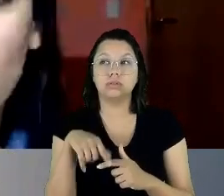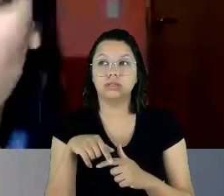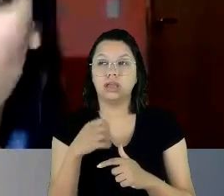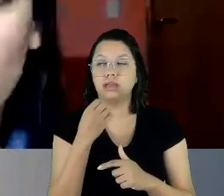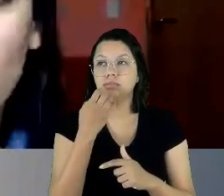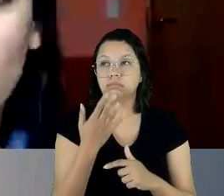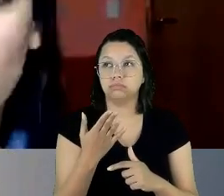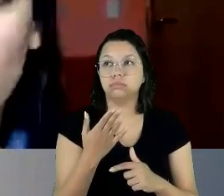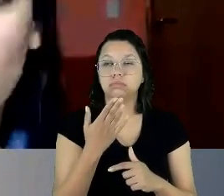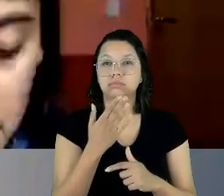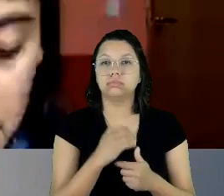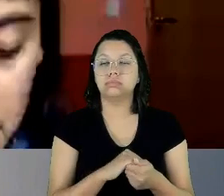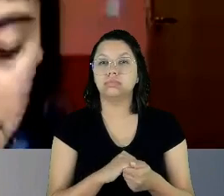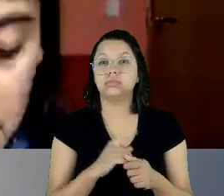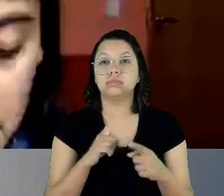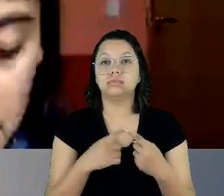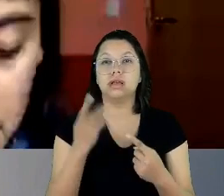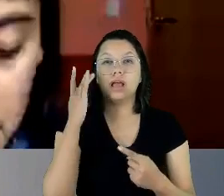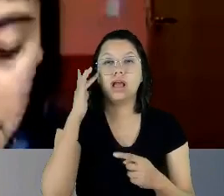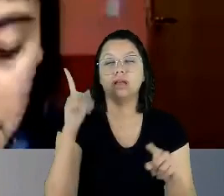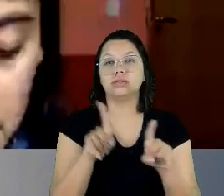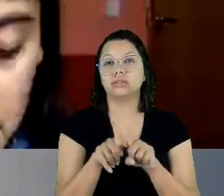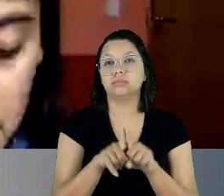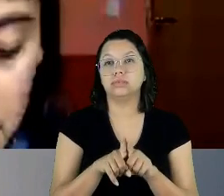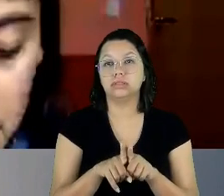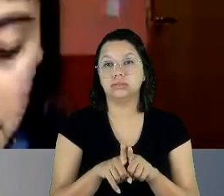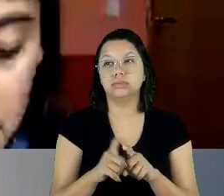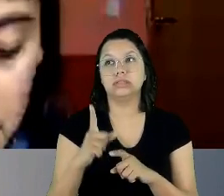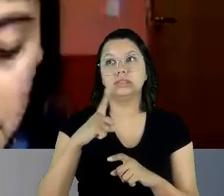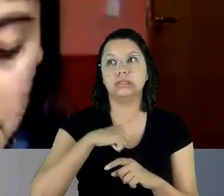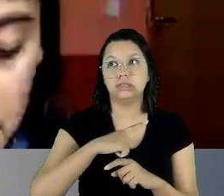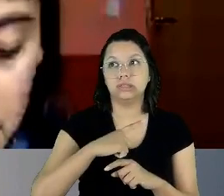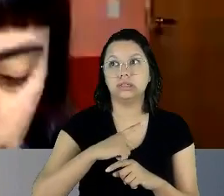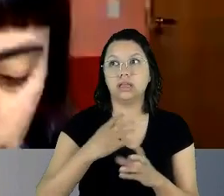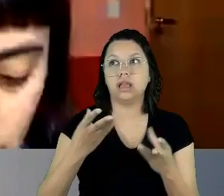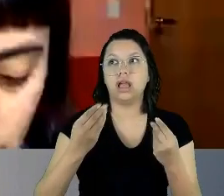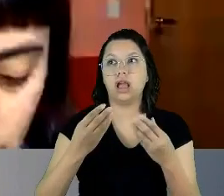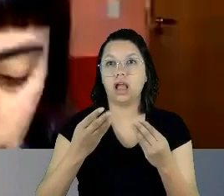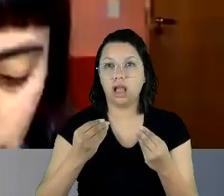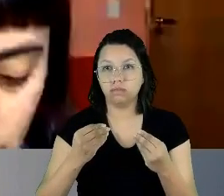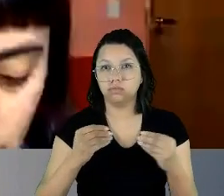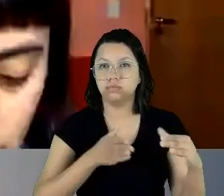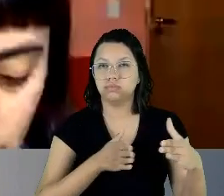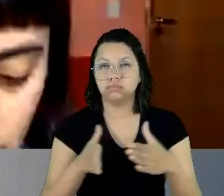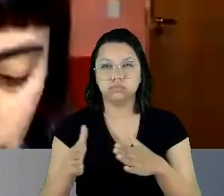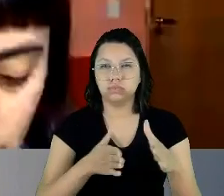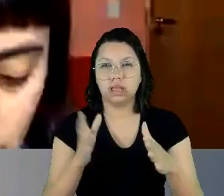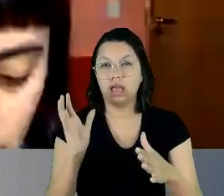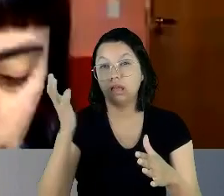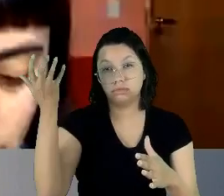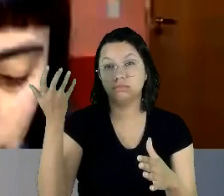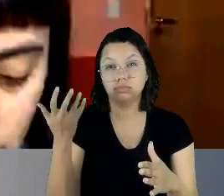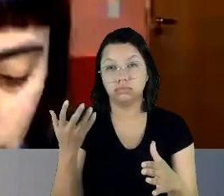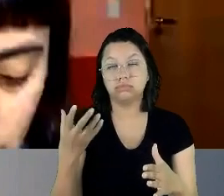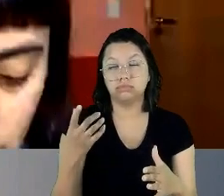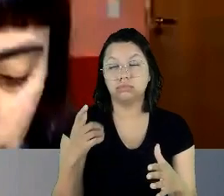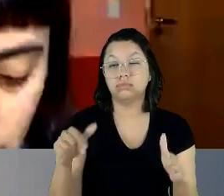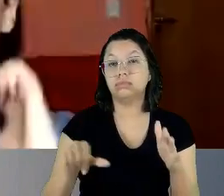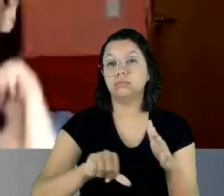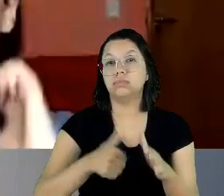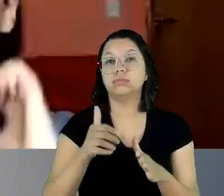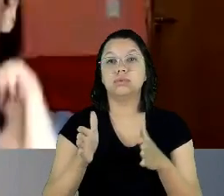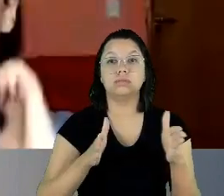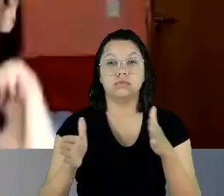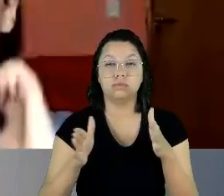uma saída, mas acho também que tem muitas saídas, tem muitas soluções. Eu acho que para um